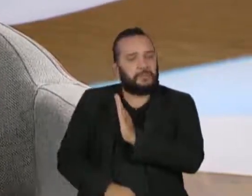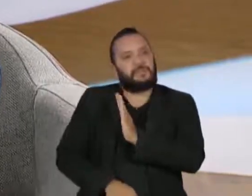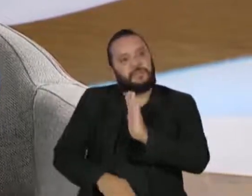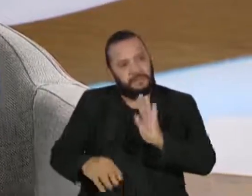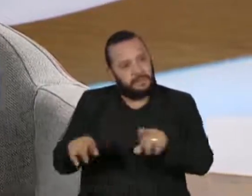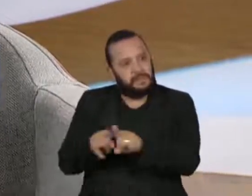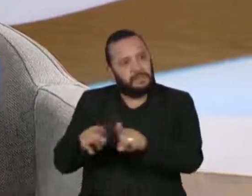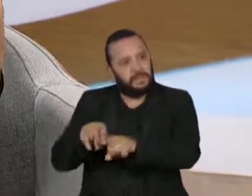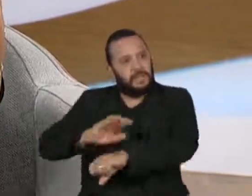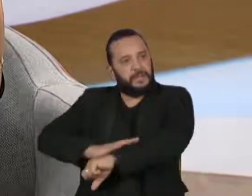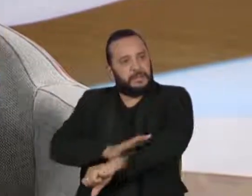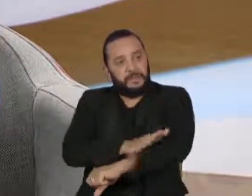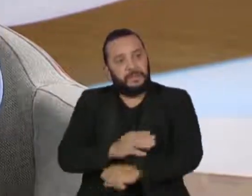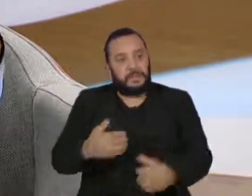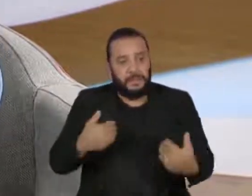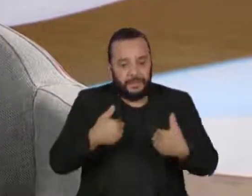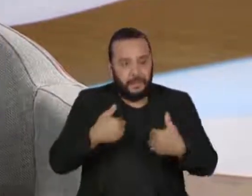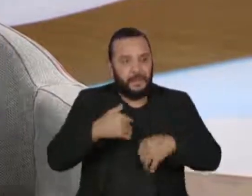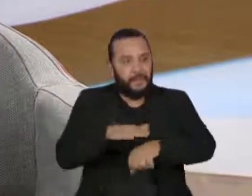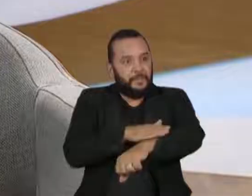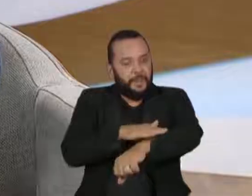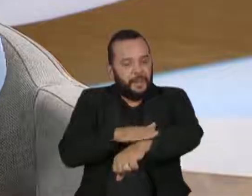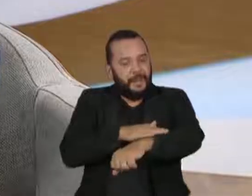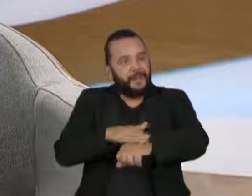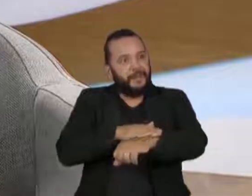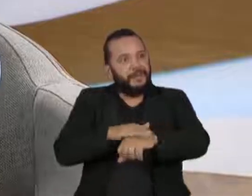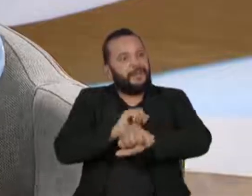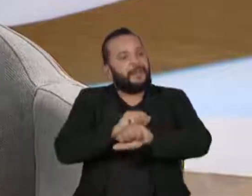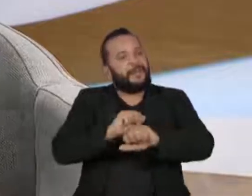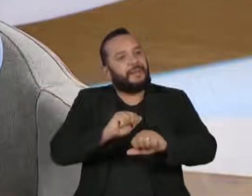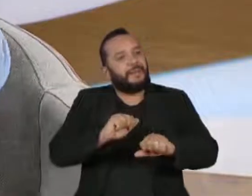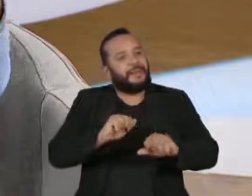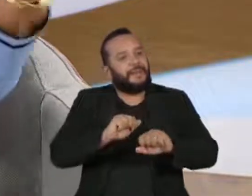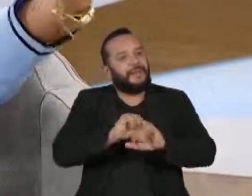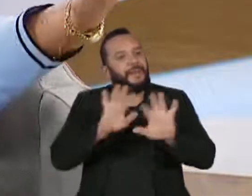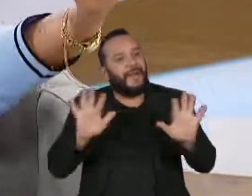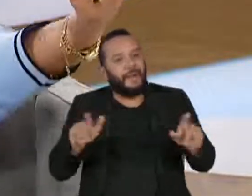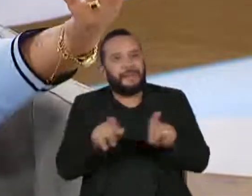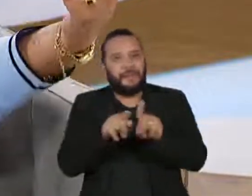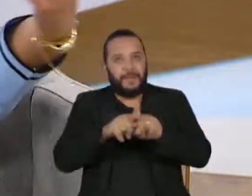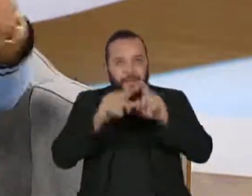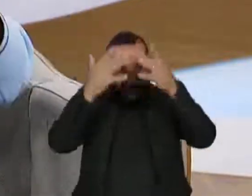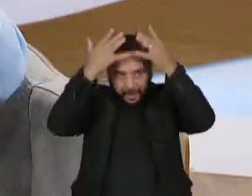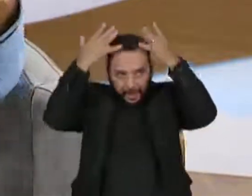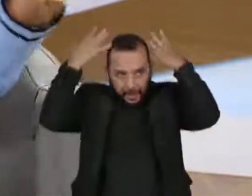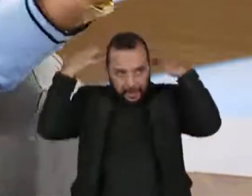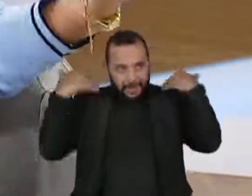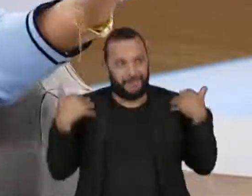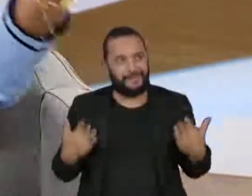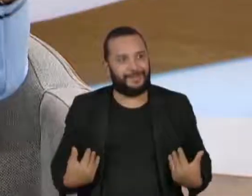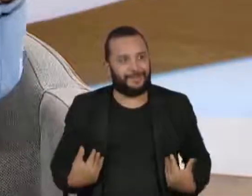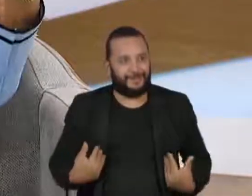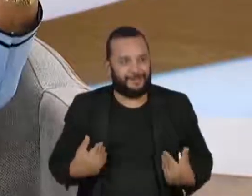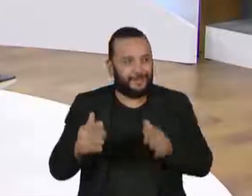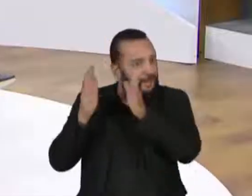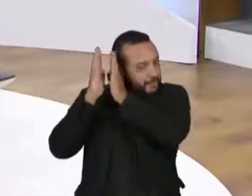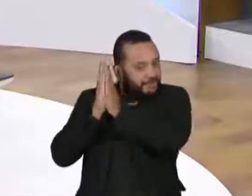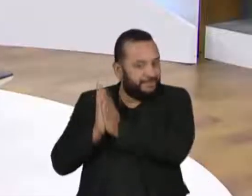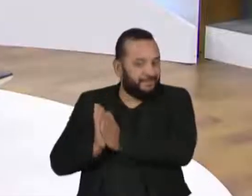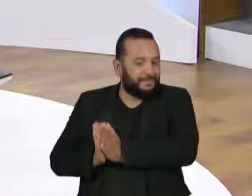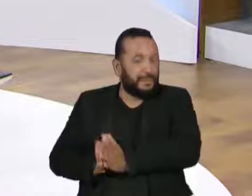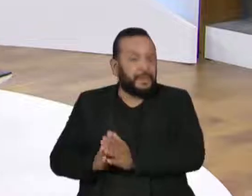clara, eu tenho cabelo liso. O meu cabelo liso me dava muita passabilidade. Você olhava para mim, para minha irmã, para minhas irmãs que têm